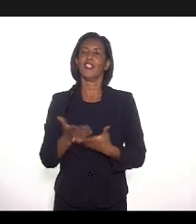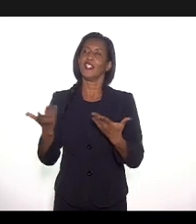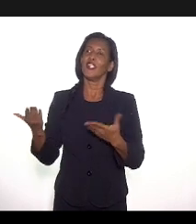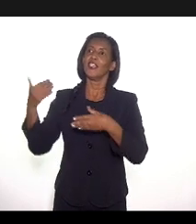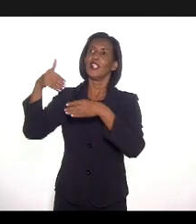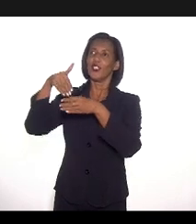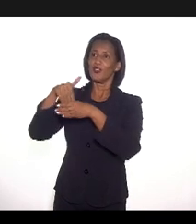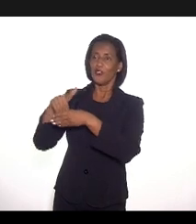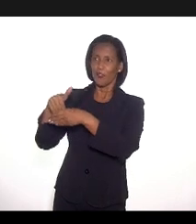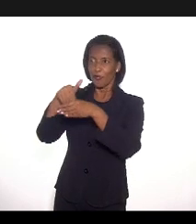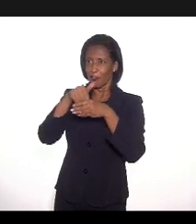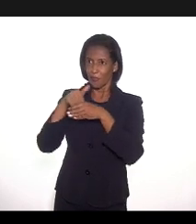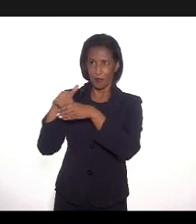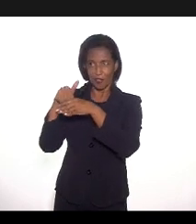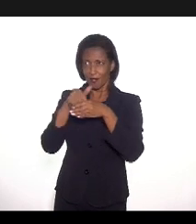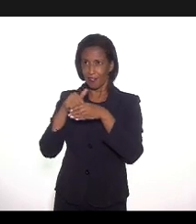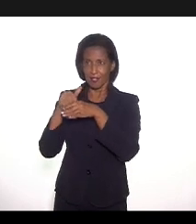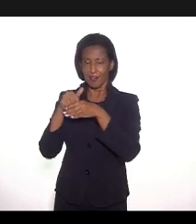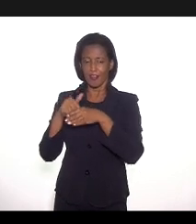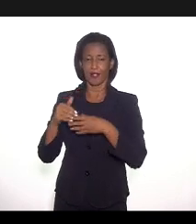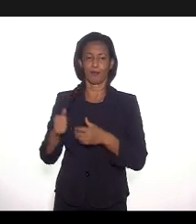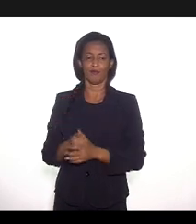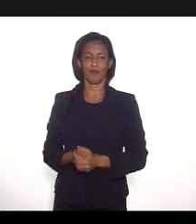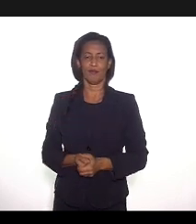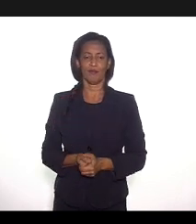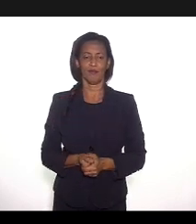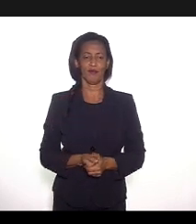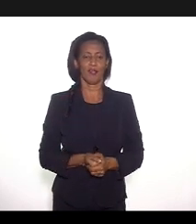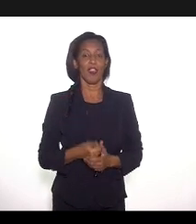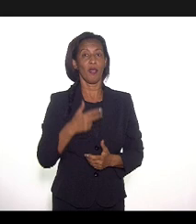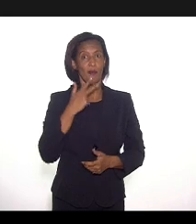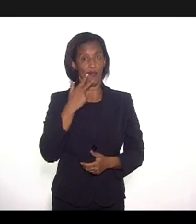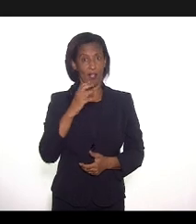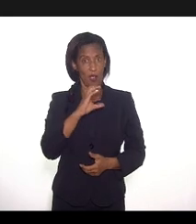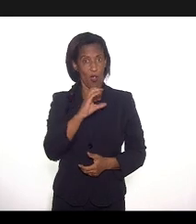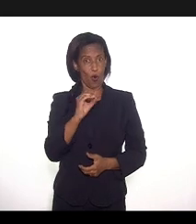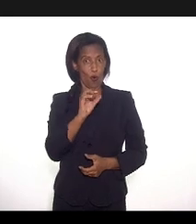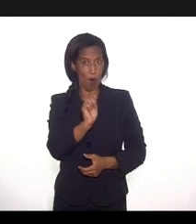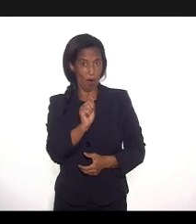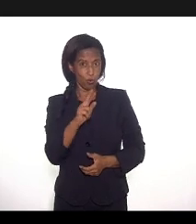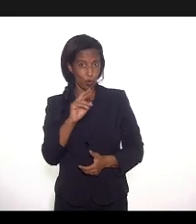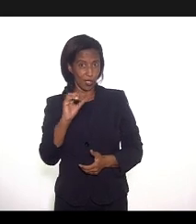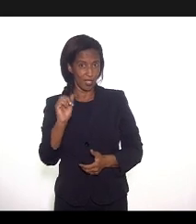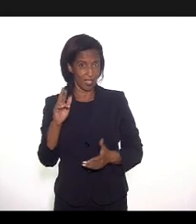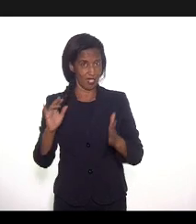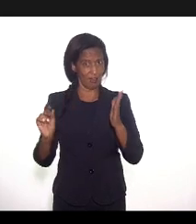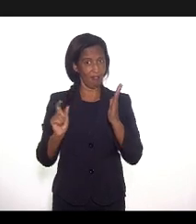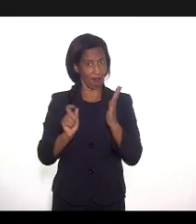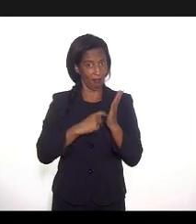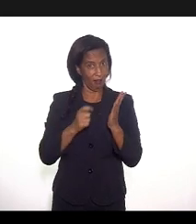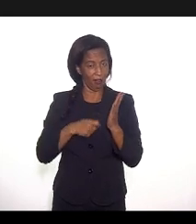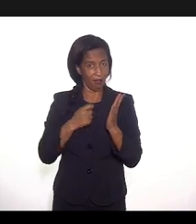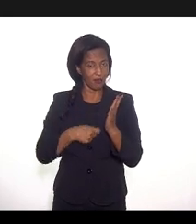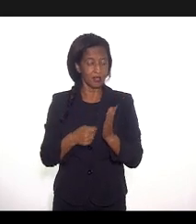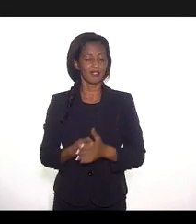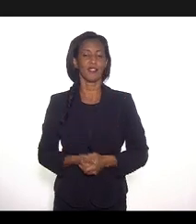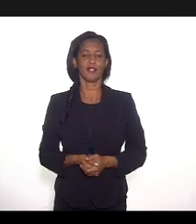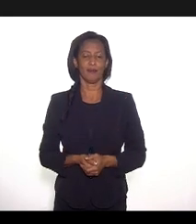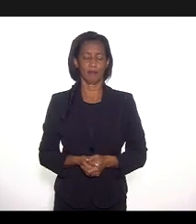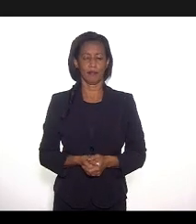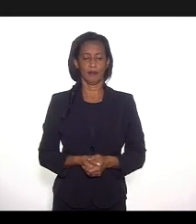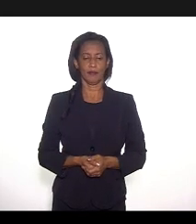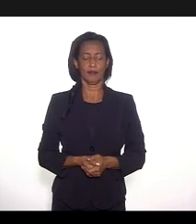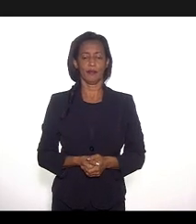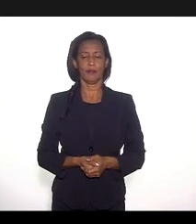votamos tudo. Não me deixa. Mas dizer que está dando com a autoria, né? Está dando com a propondo com a autoria. Tá